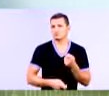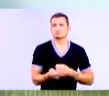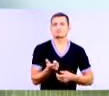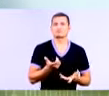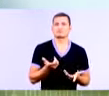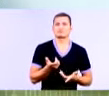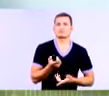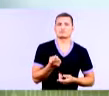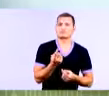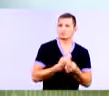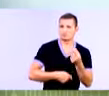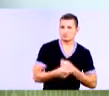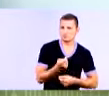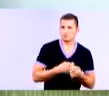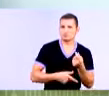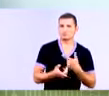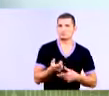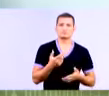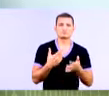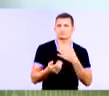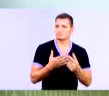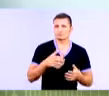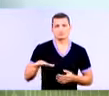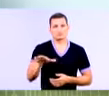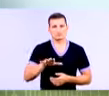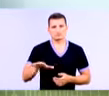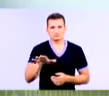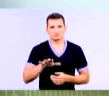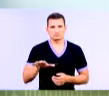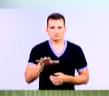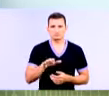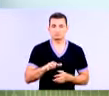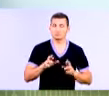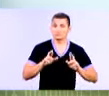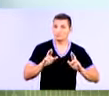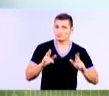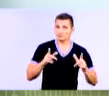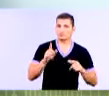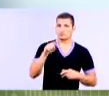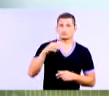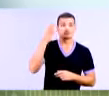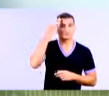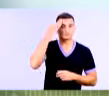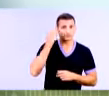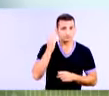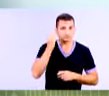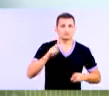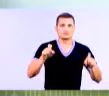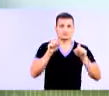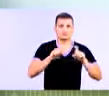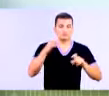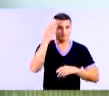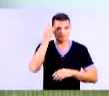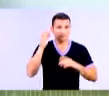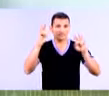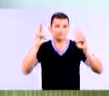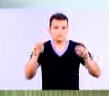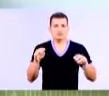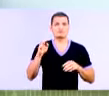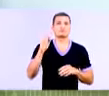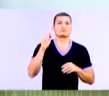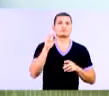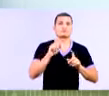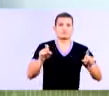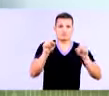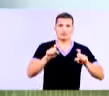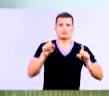contabilidade, qualquer que for a área, o diferencial, saber informática, saber bem informática é um diferencial na